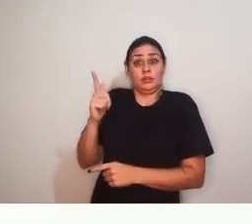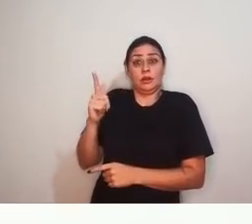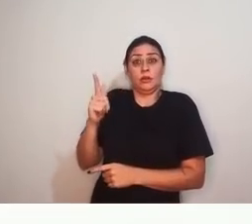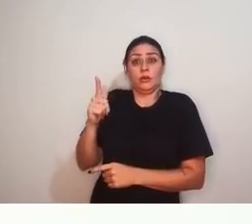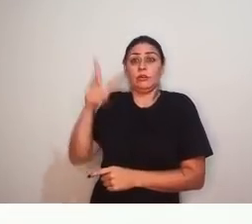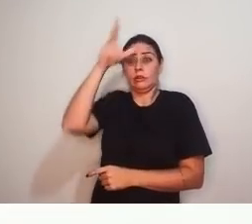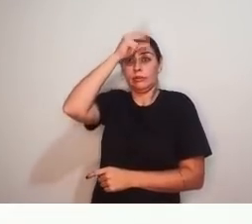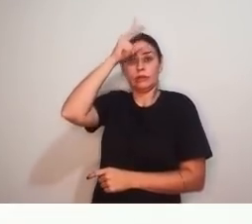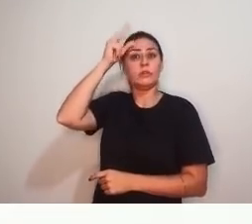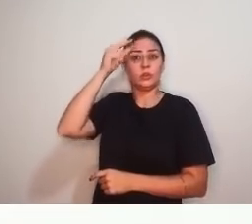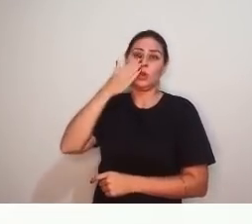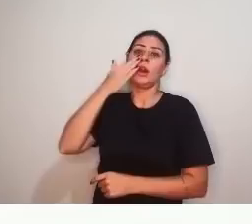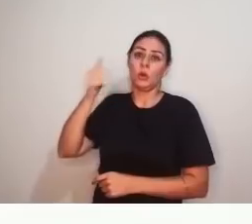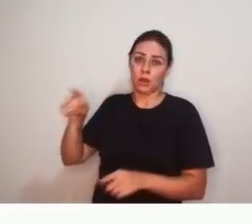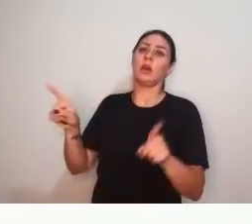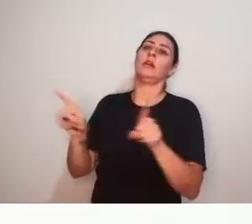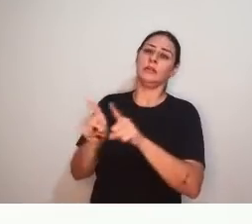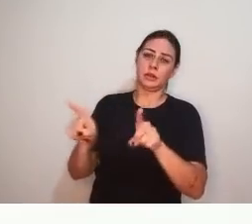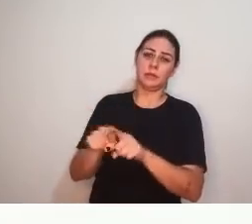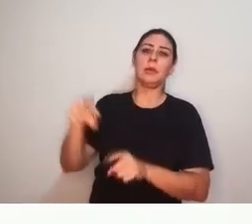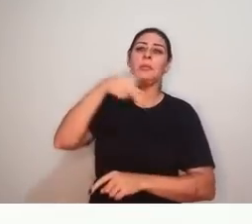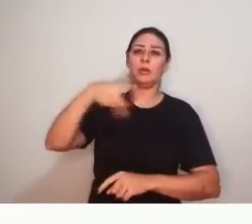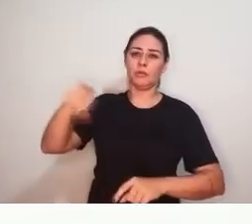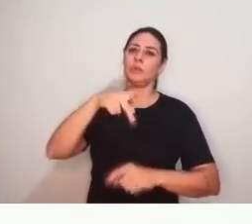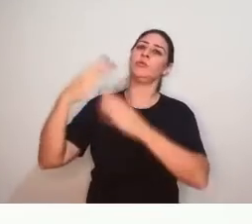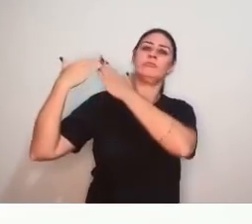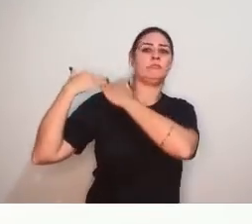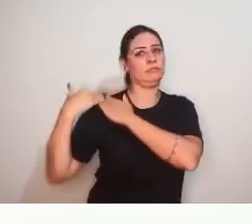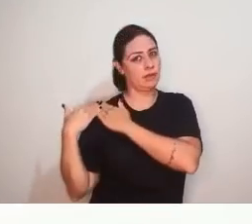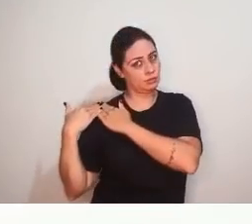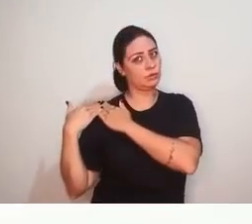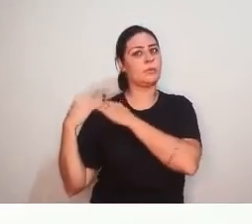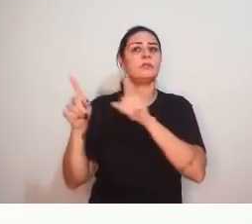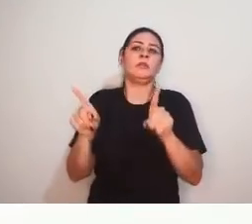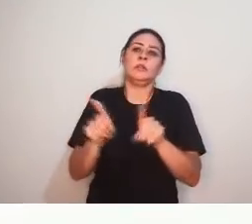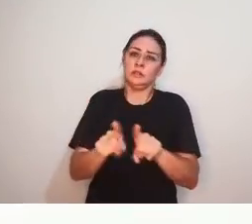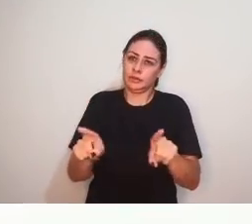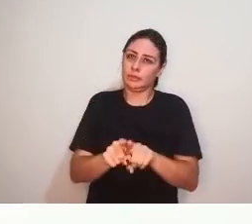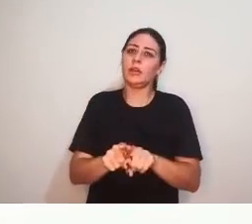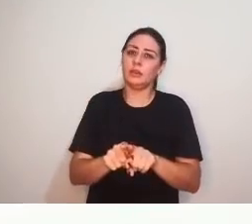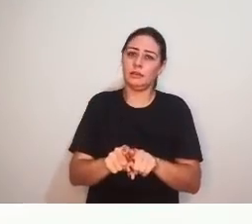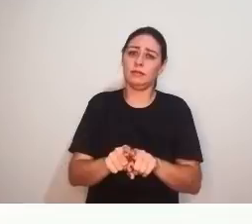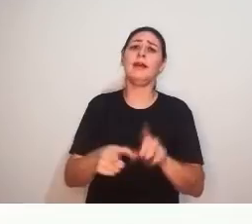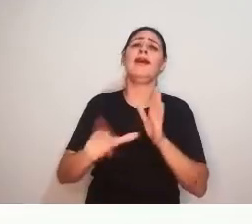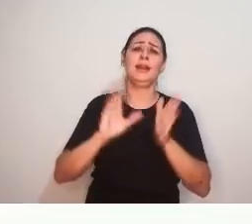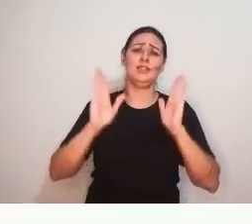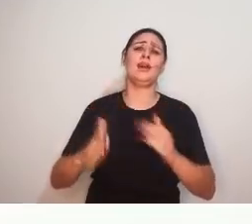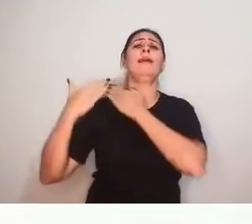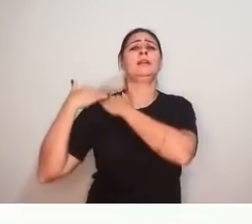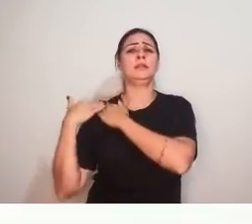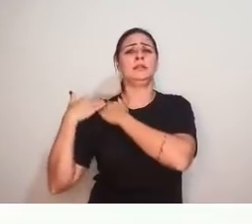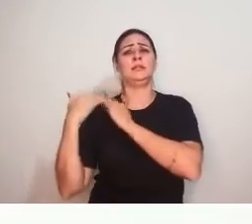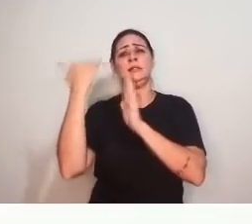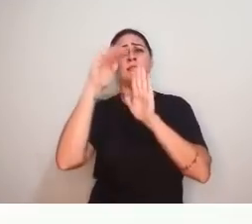da escola, enfim, não vai. O professor tem que assumir a sua parcela de responsabilidade, que